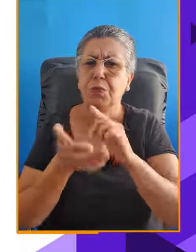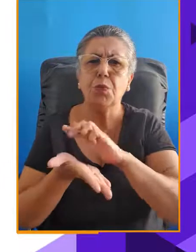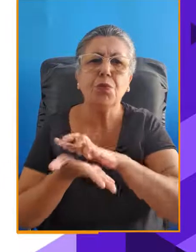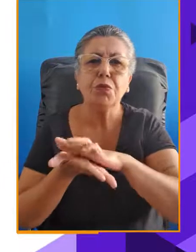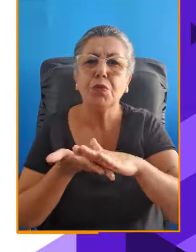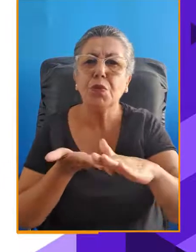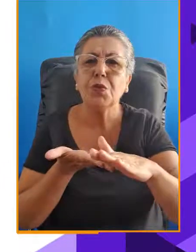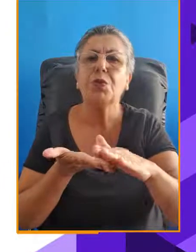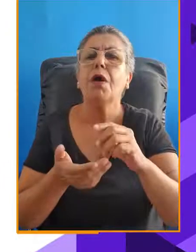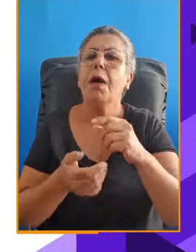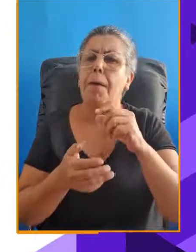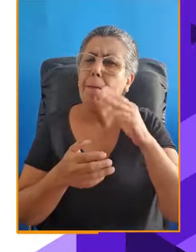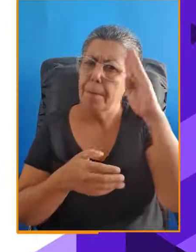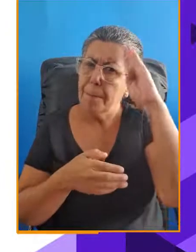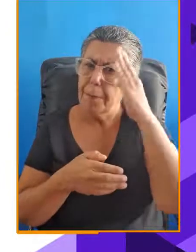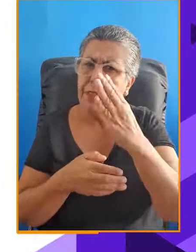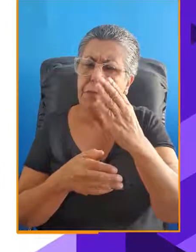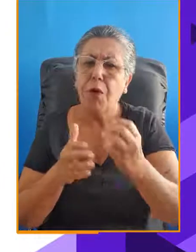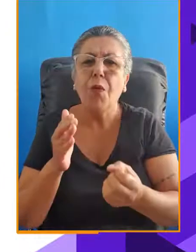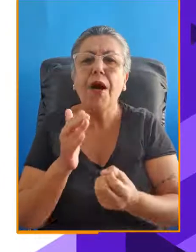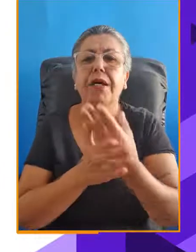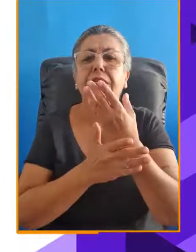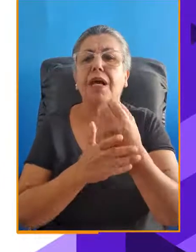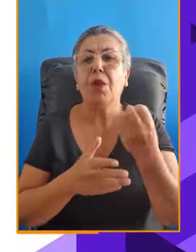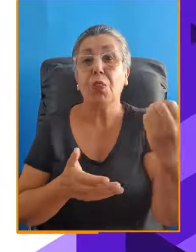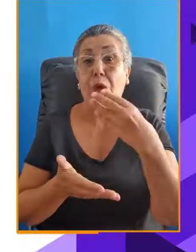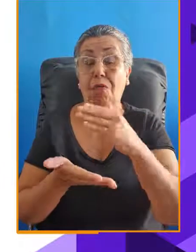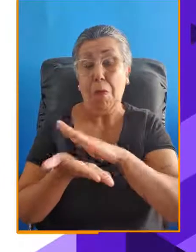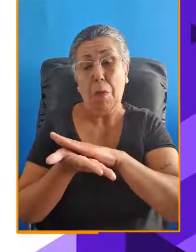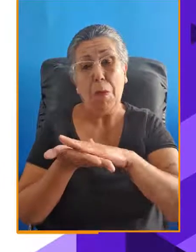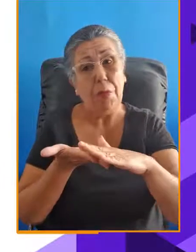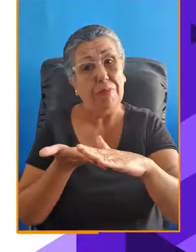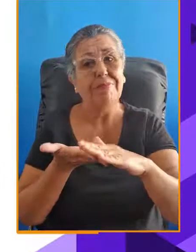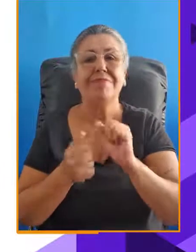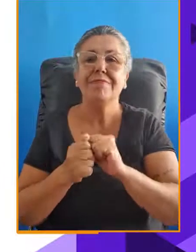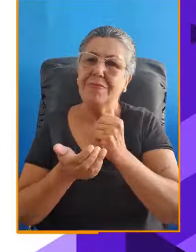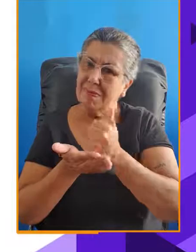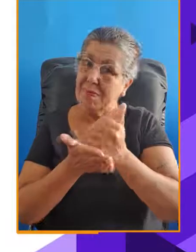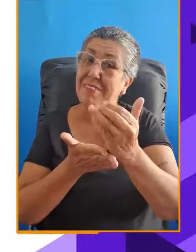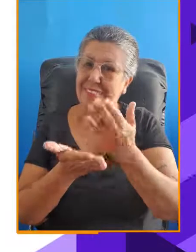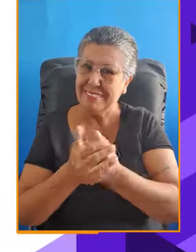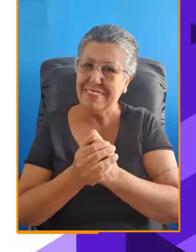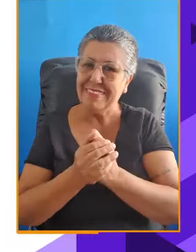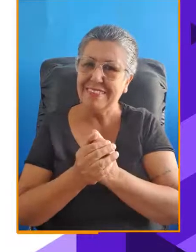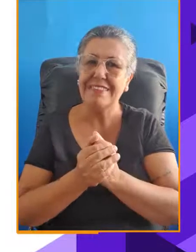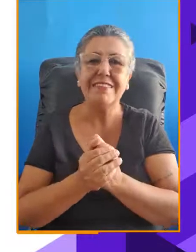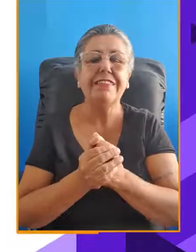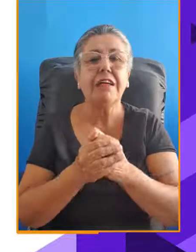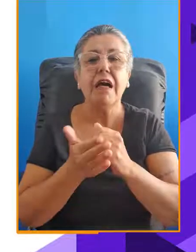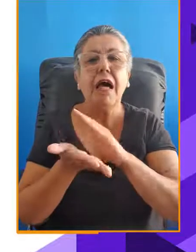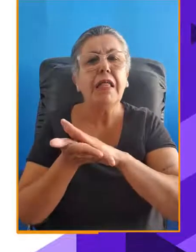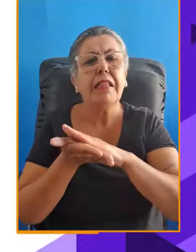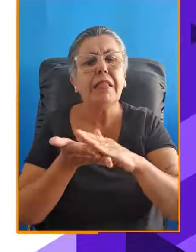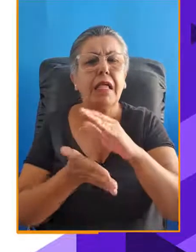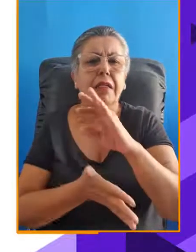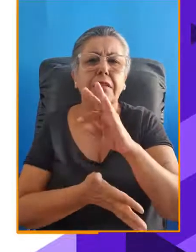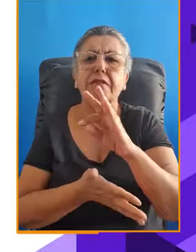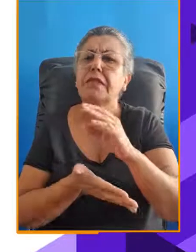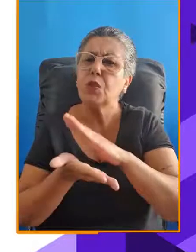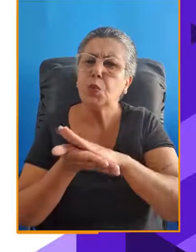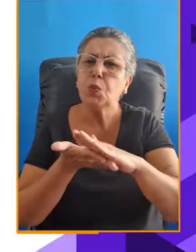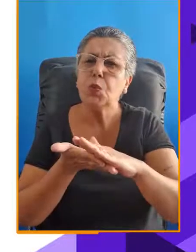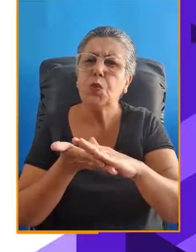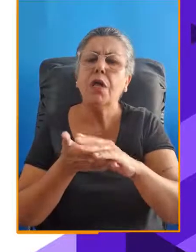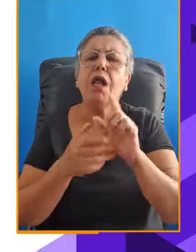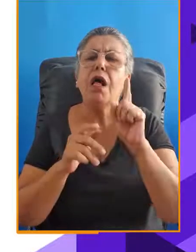textura e principalmente a criar novas texturas. Vamos começar? A textura.